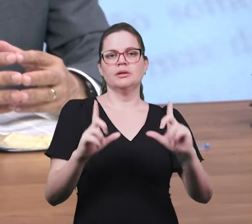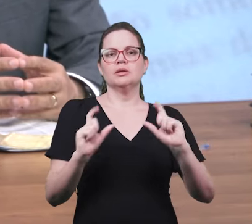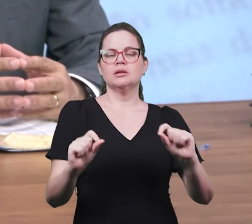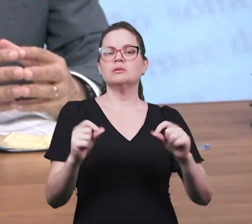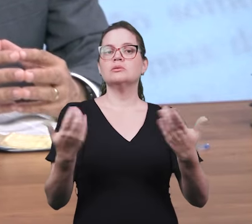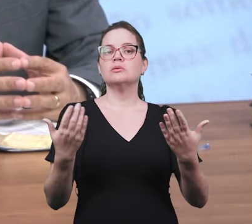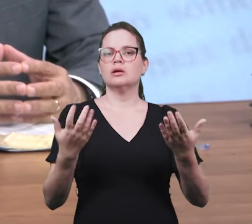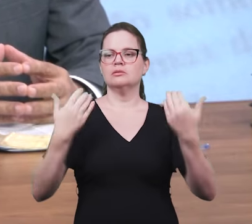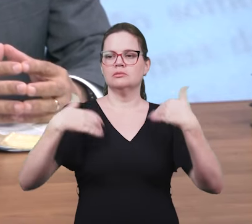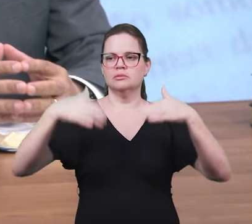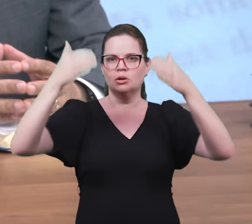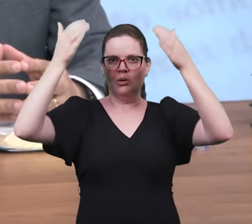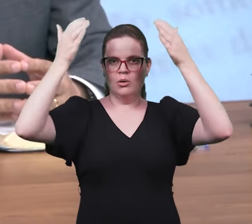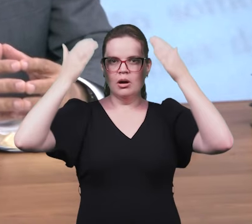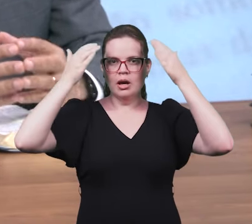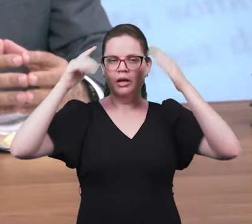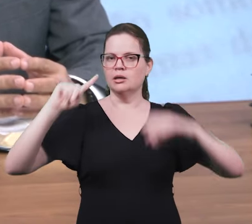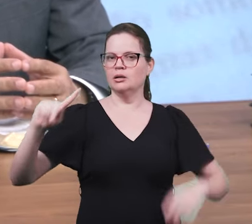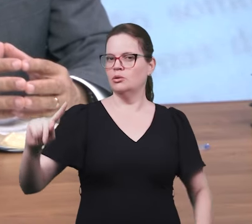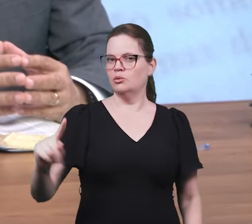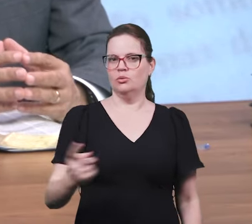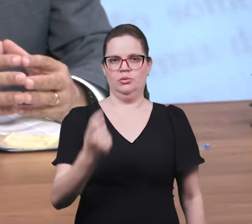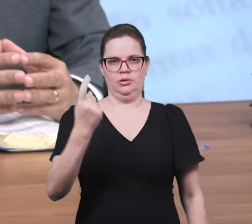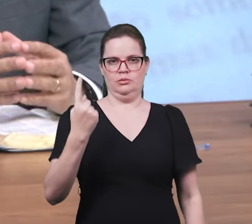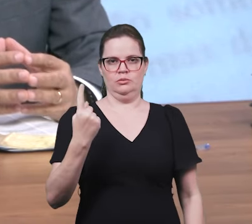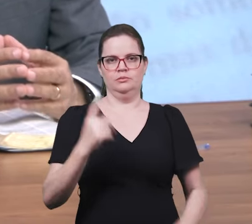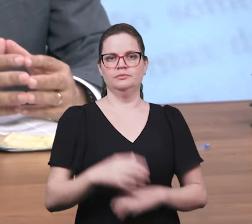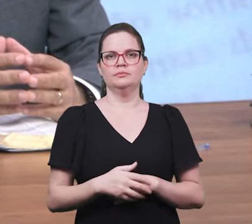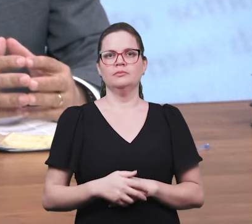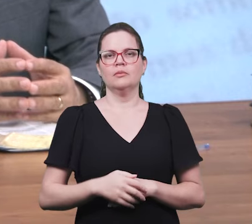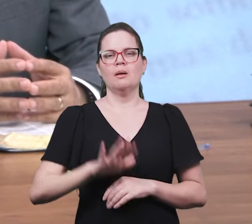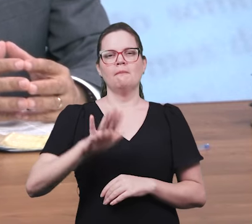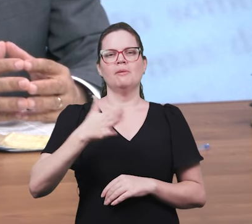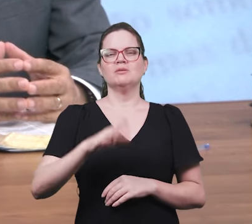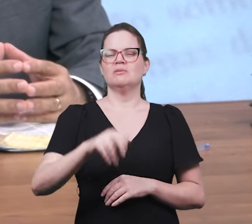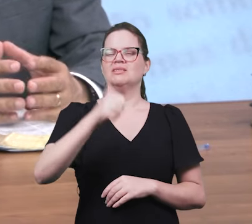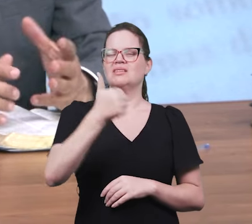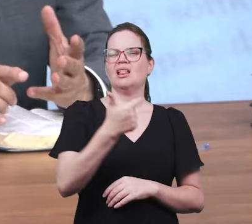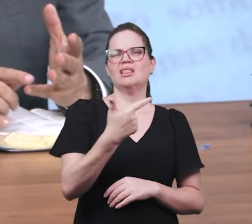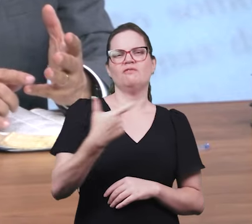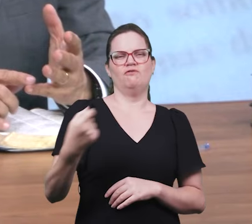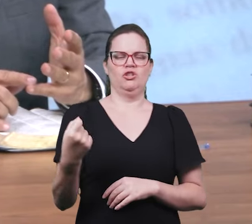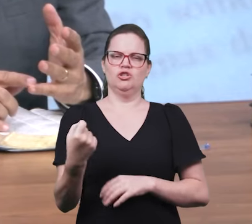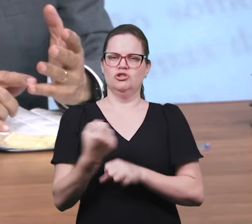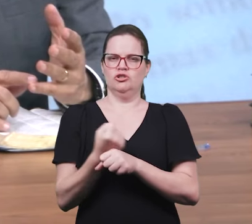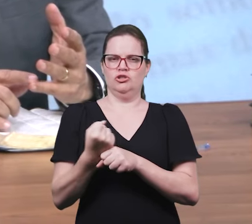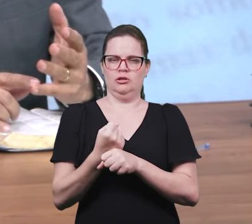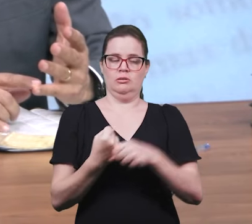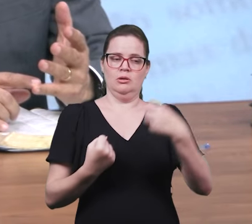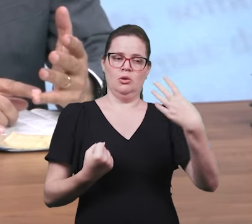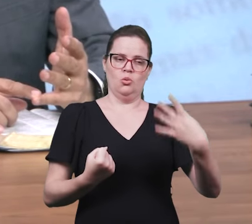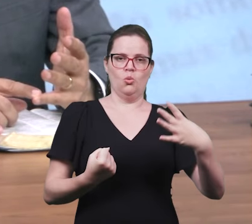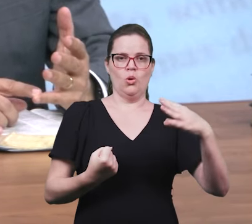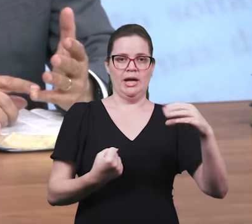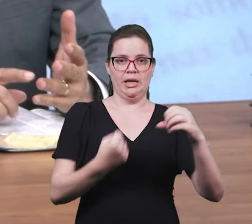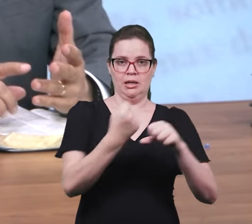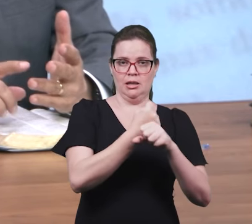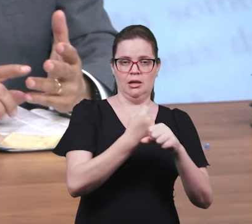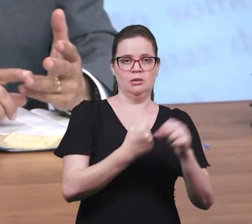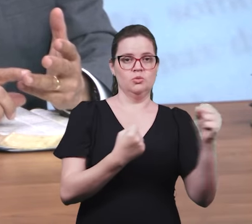a monarquia teocrática, que durou cerca de 120 anos, 40 anos sob